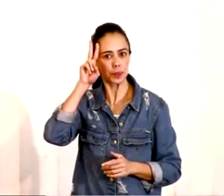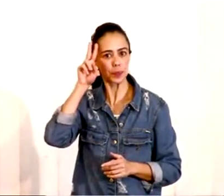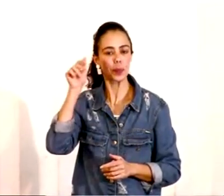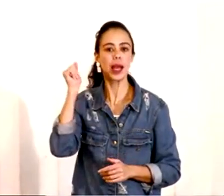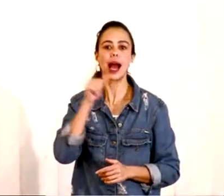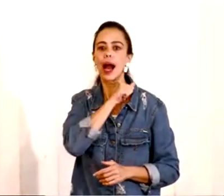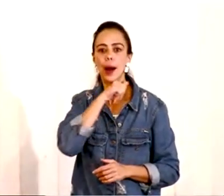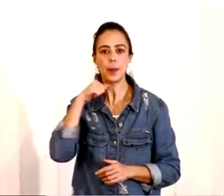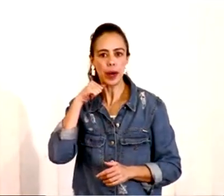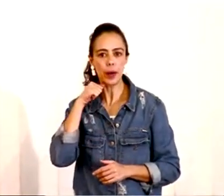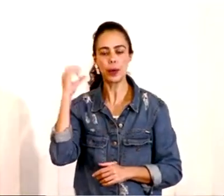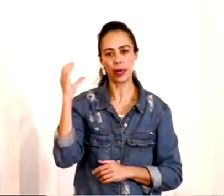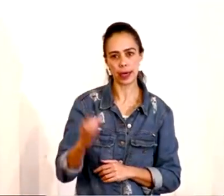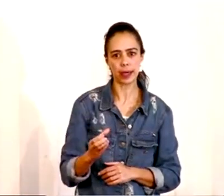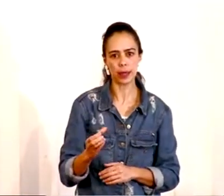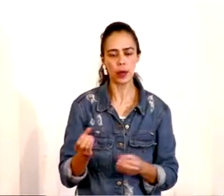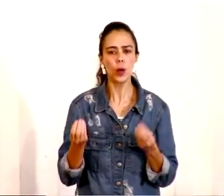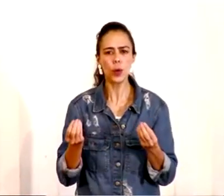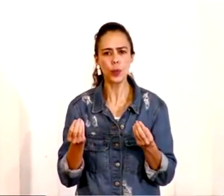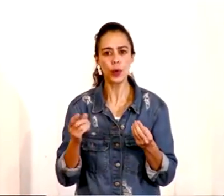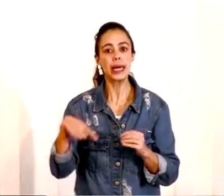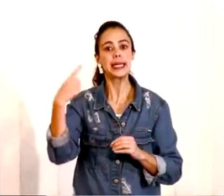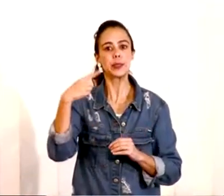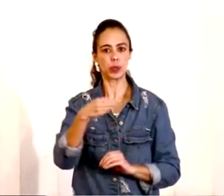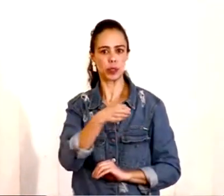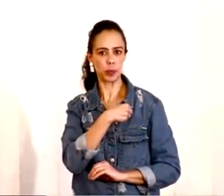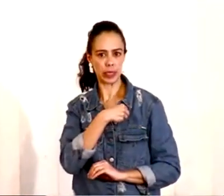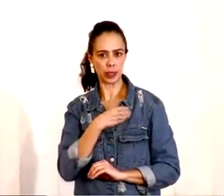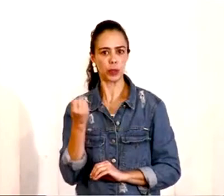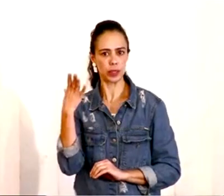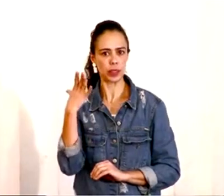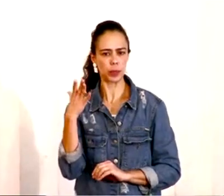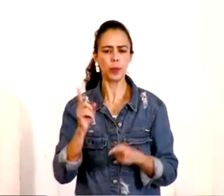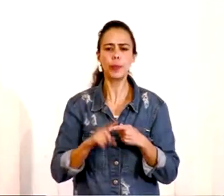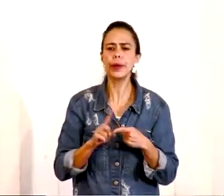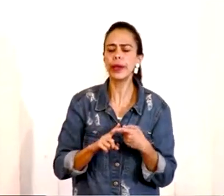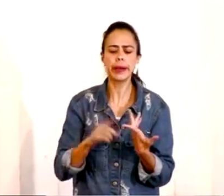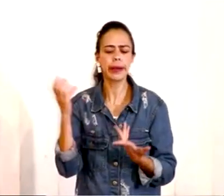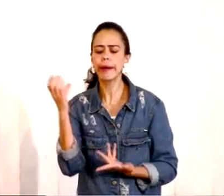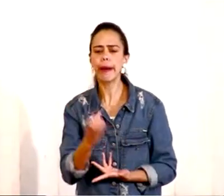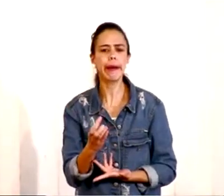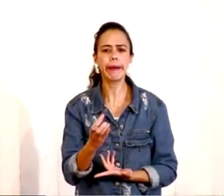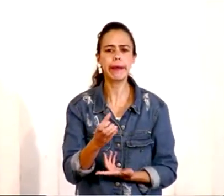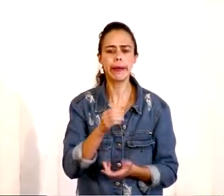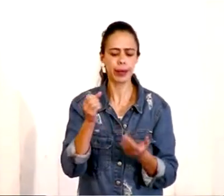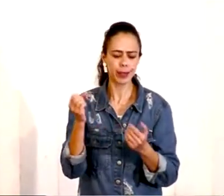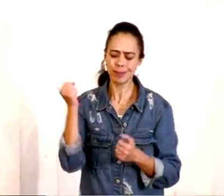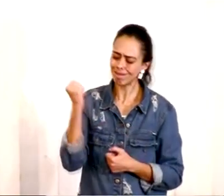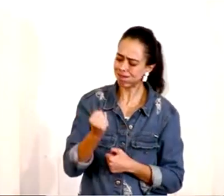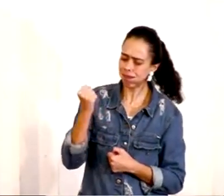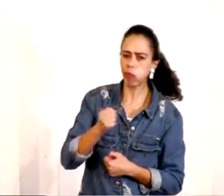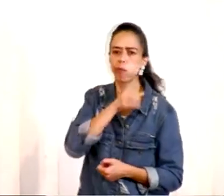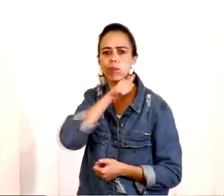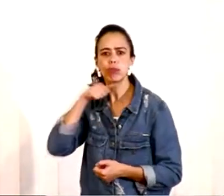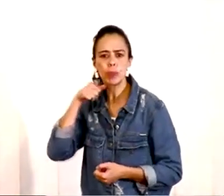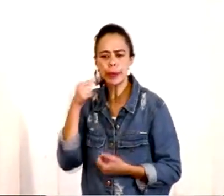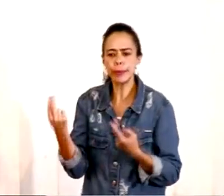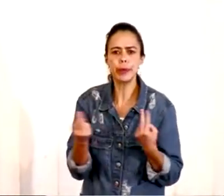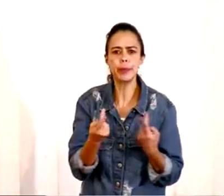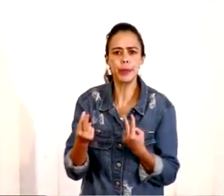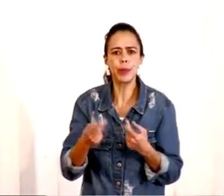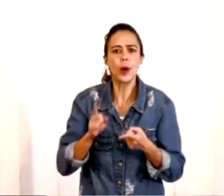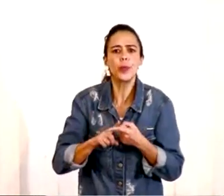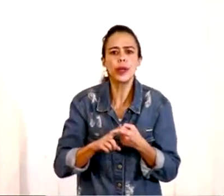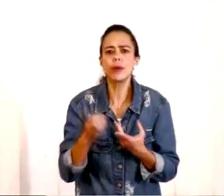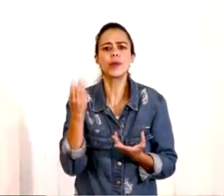temos o primeiro homicídio. Como isso se deu? Por que Caim matou Abel? Como essas coisas aconteceram? O que Deus quer nos